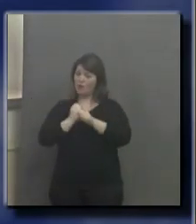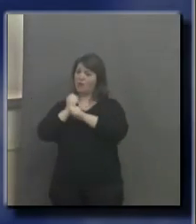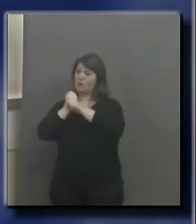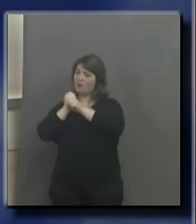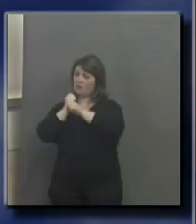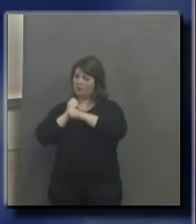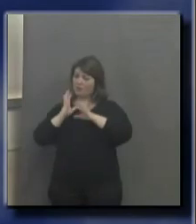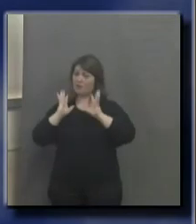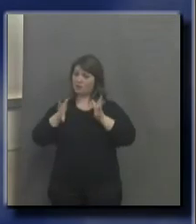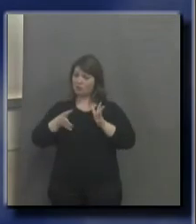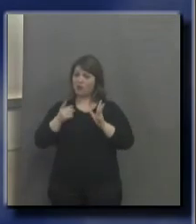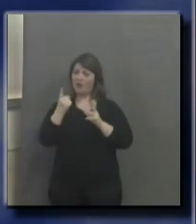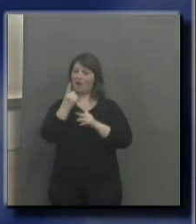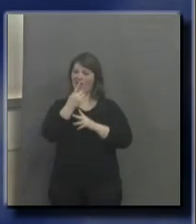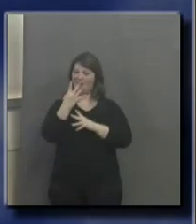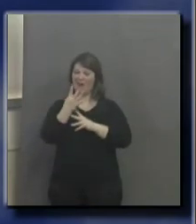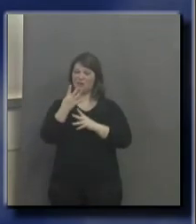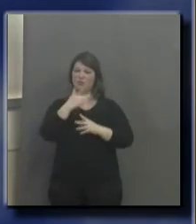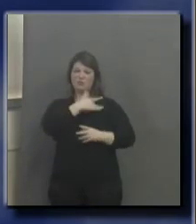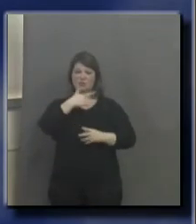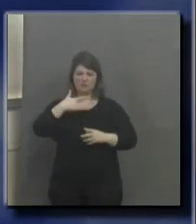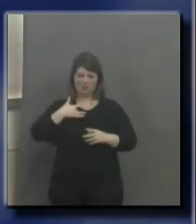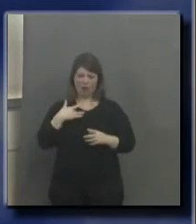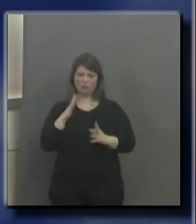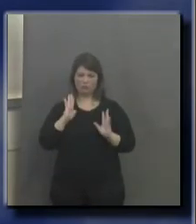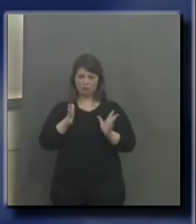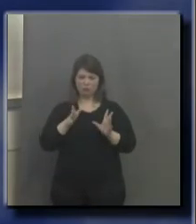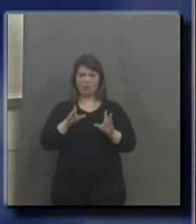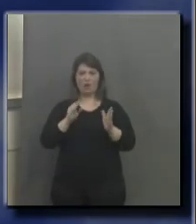das 14 profissões da saúde, né?